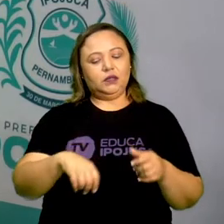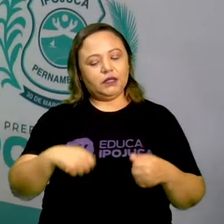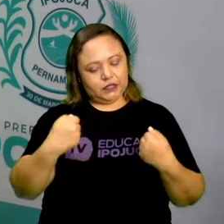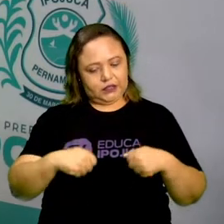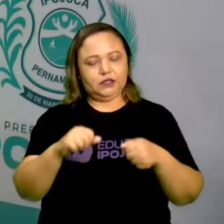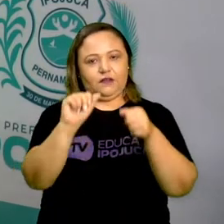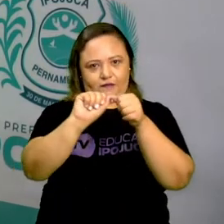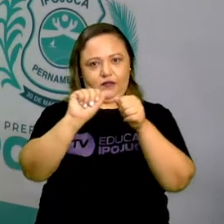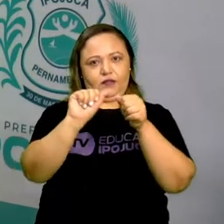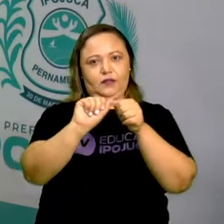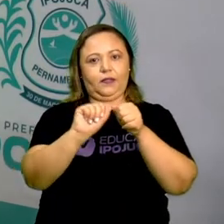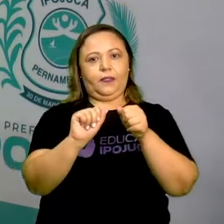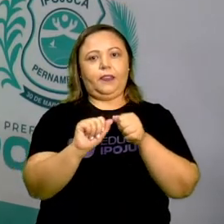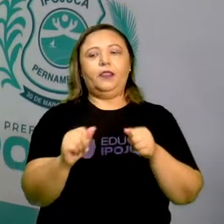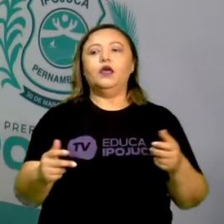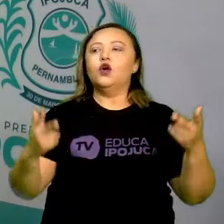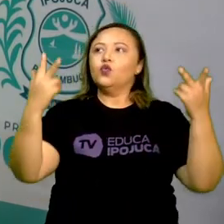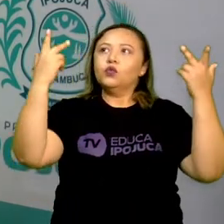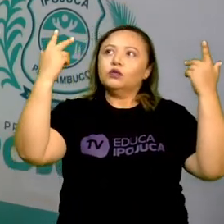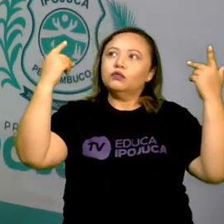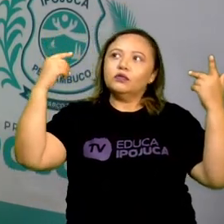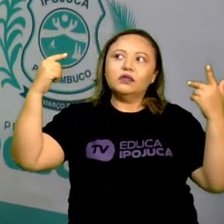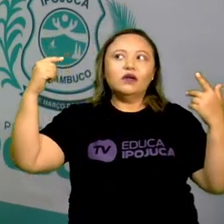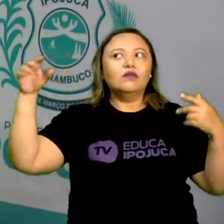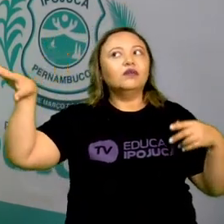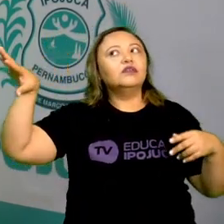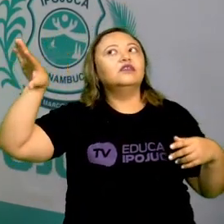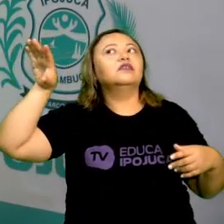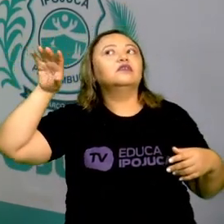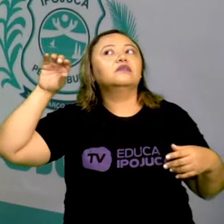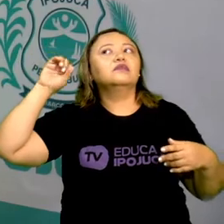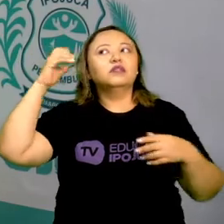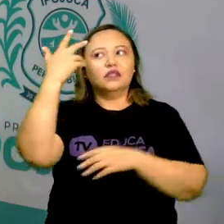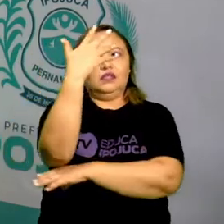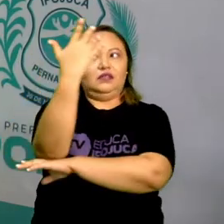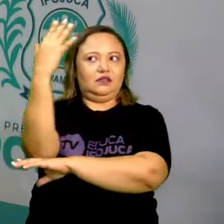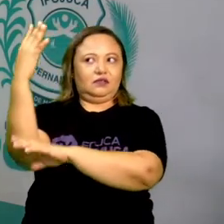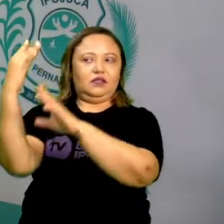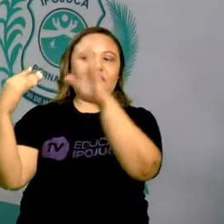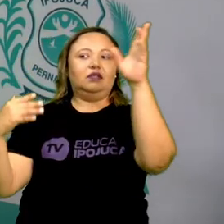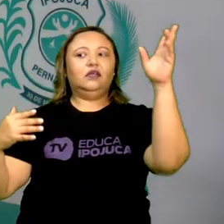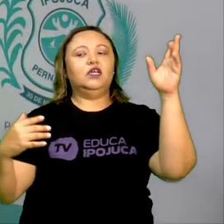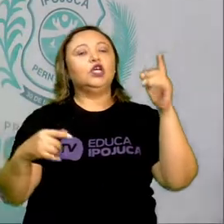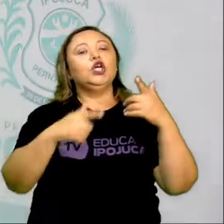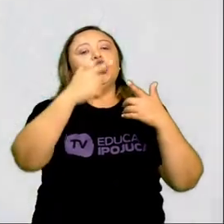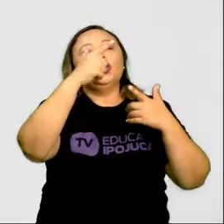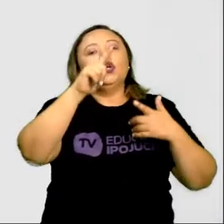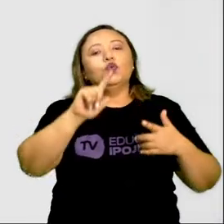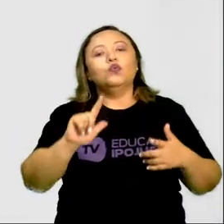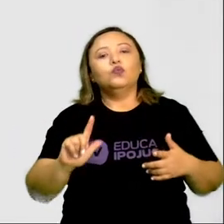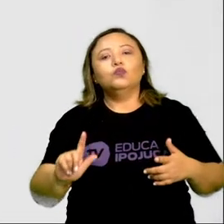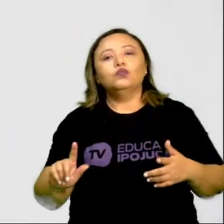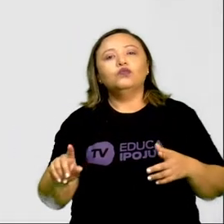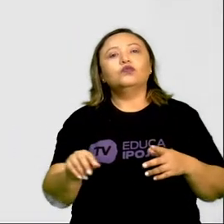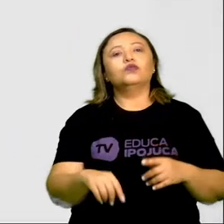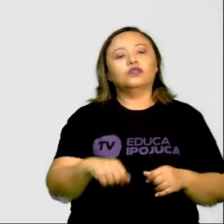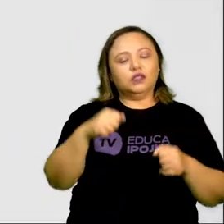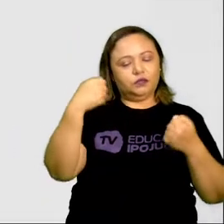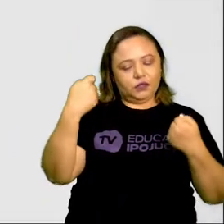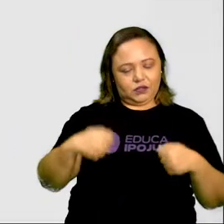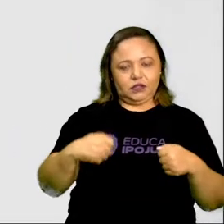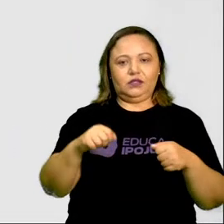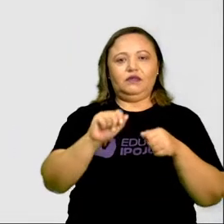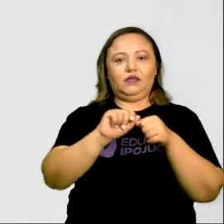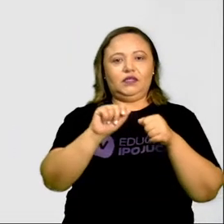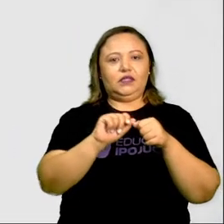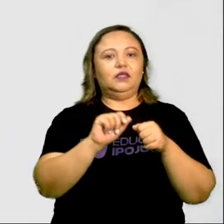O natural não, chega até nós já prontinho, que vem da natureza. Então, sente na frente de